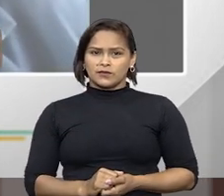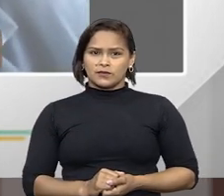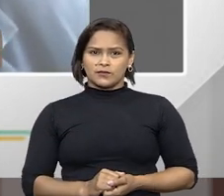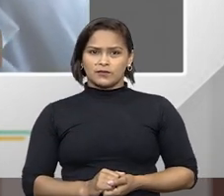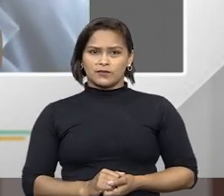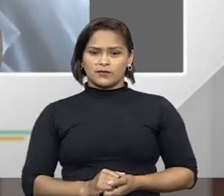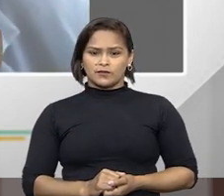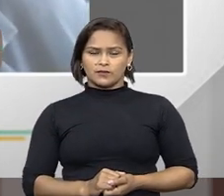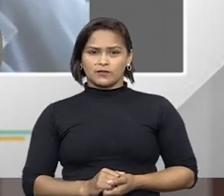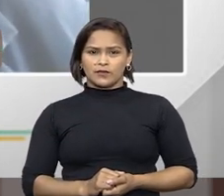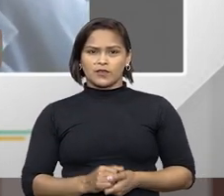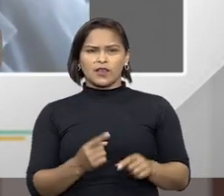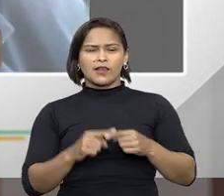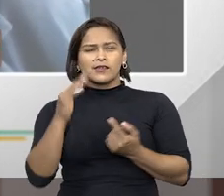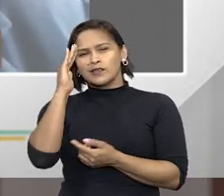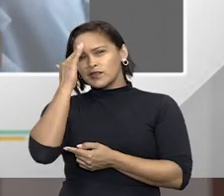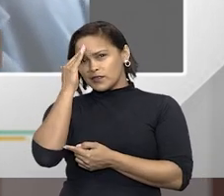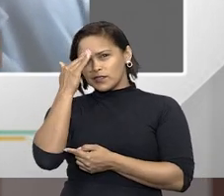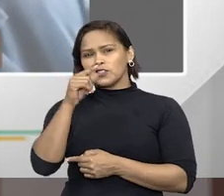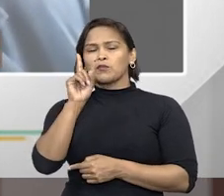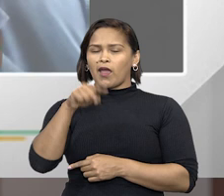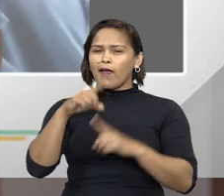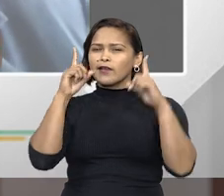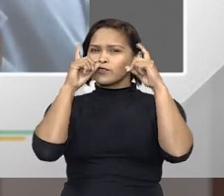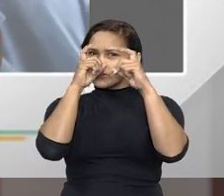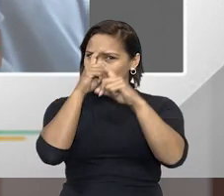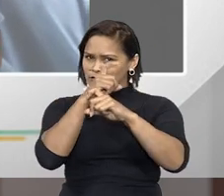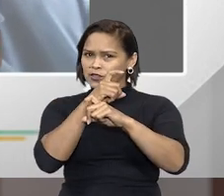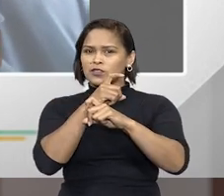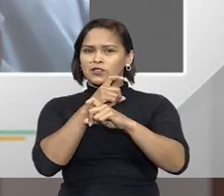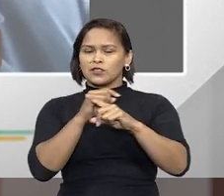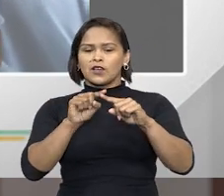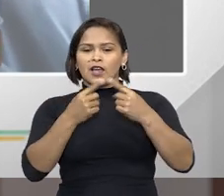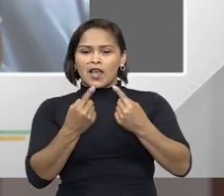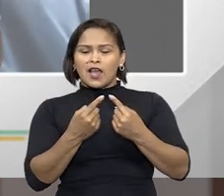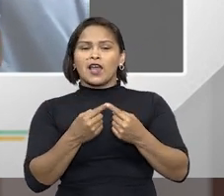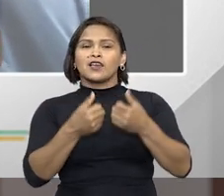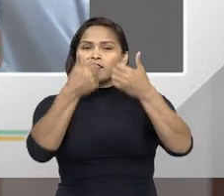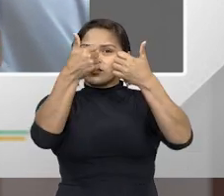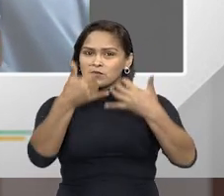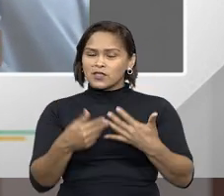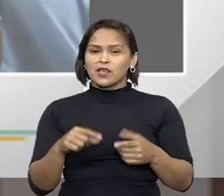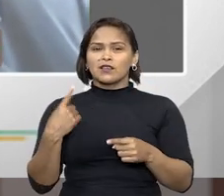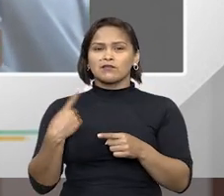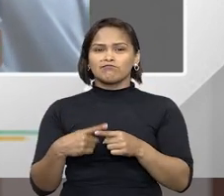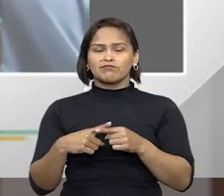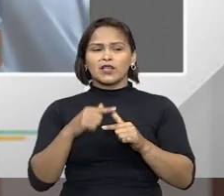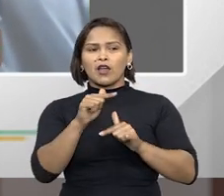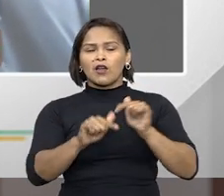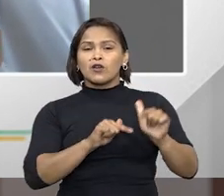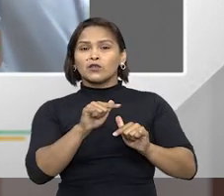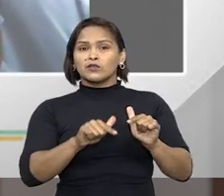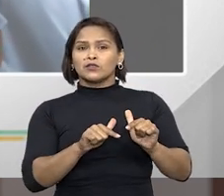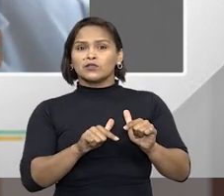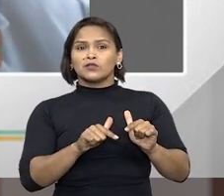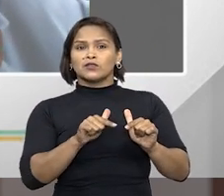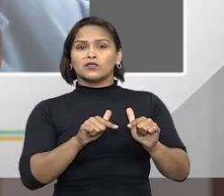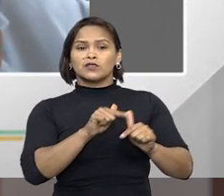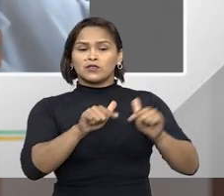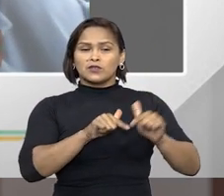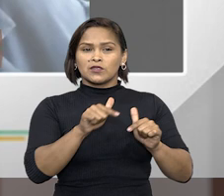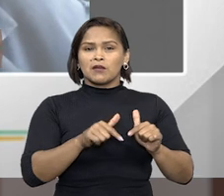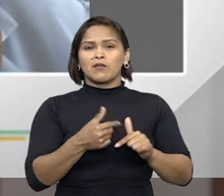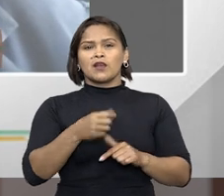Essa compreensão é difícil. Daí a pletora de serviço que a soberba o